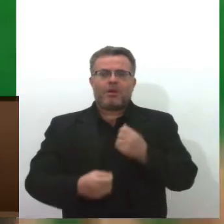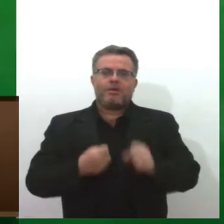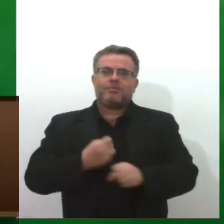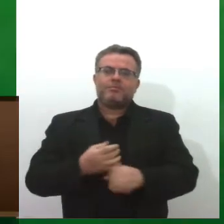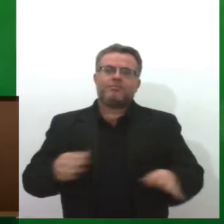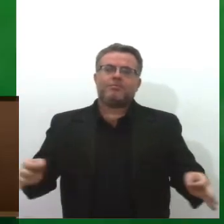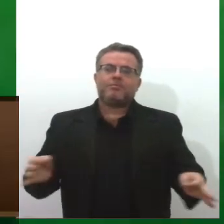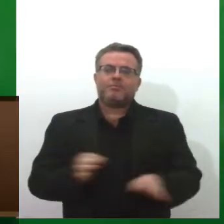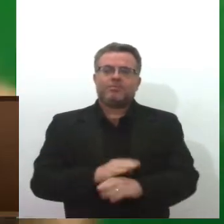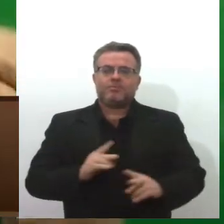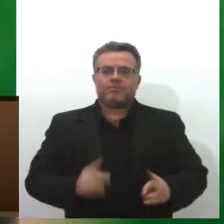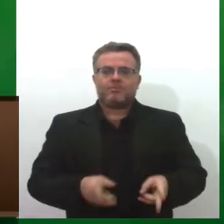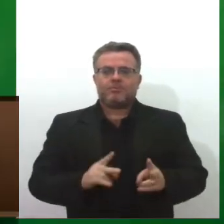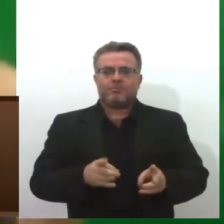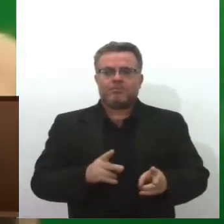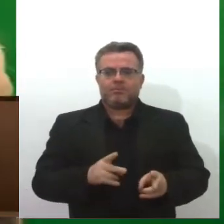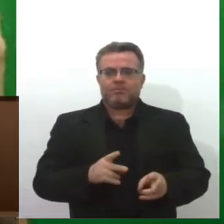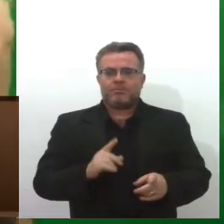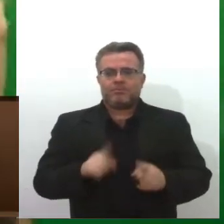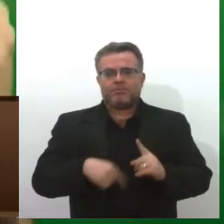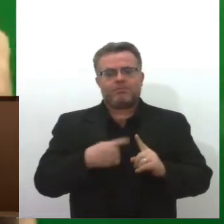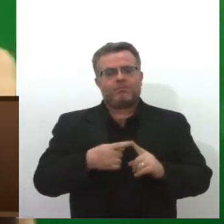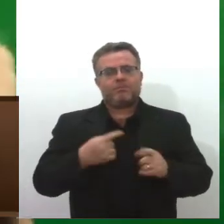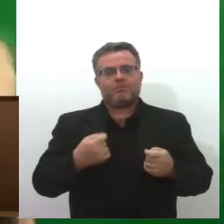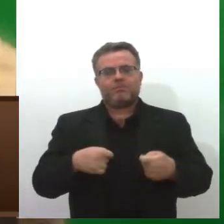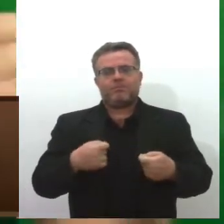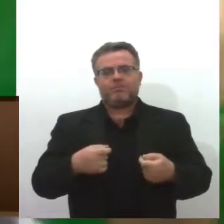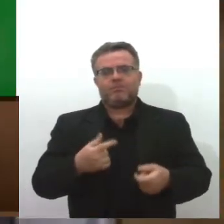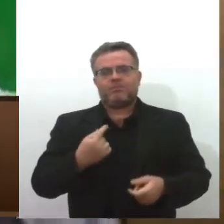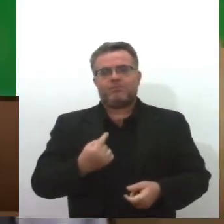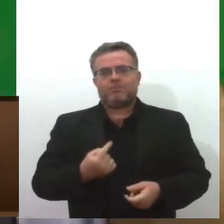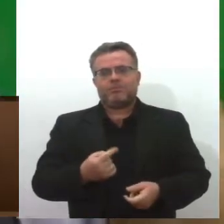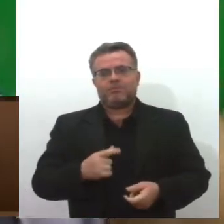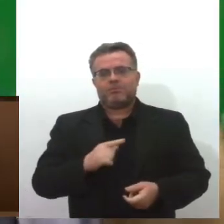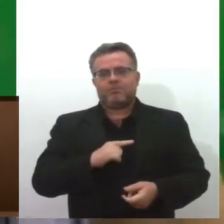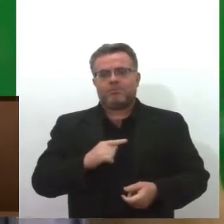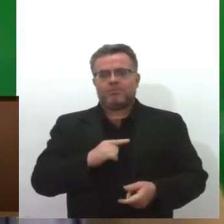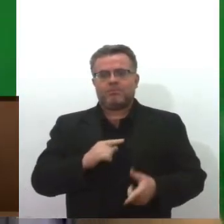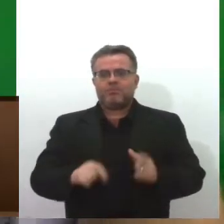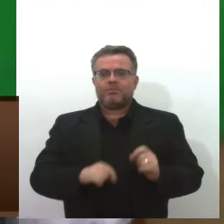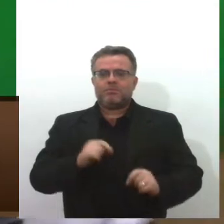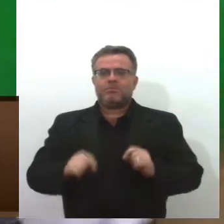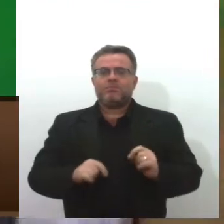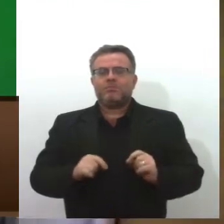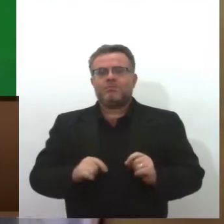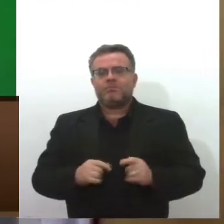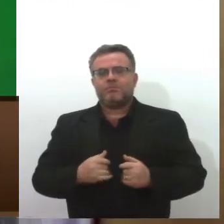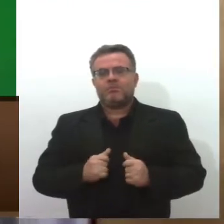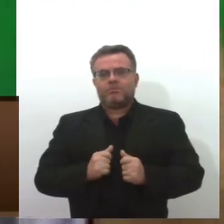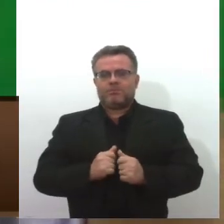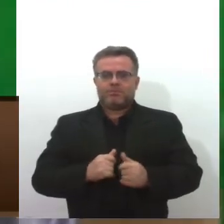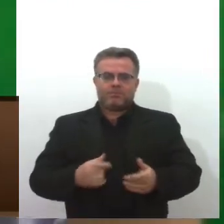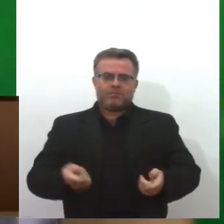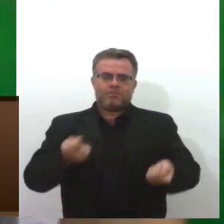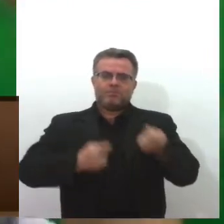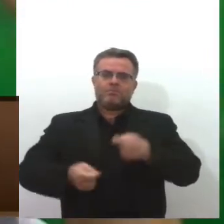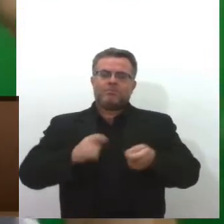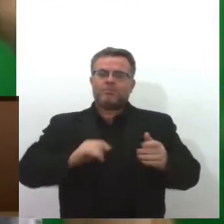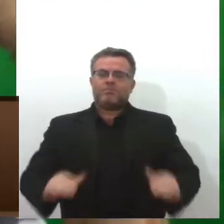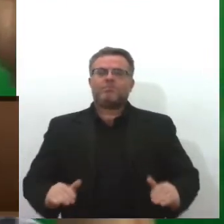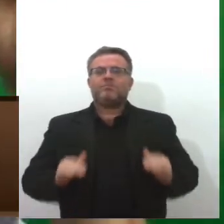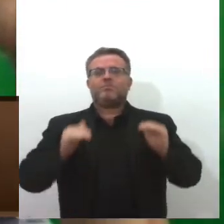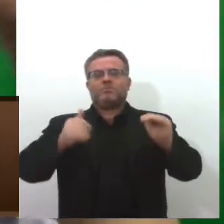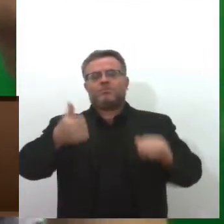sido muito grande. Ainda está na hierarquia do comércio como o primeiro